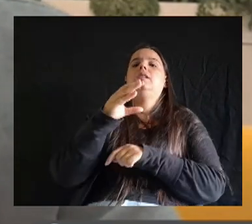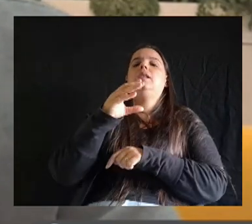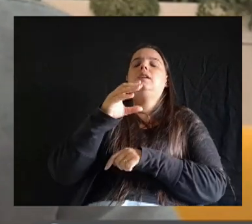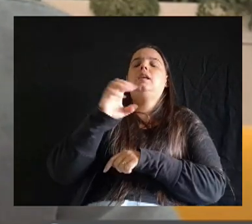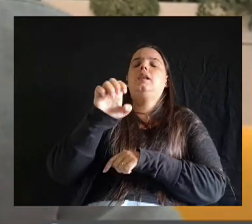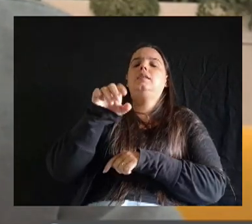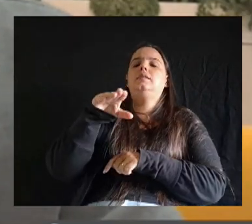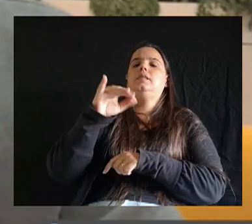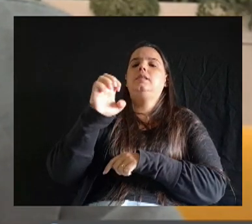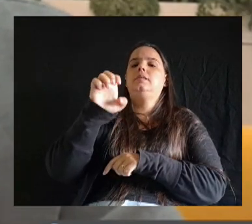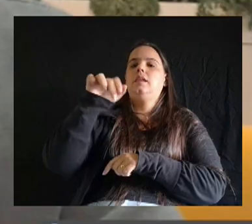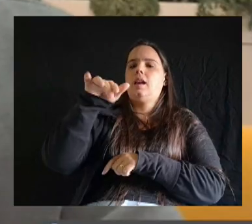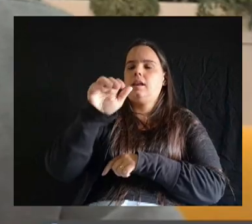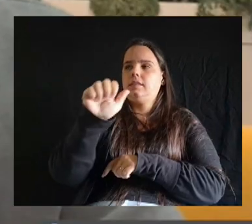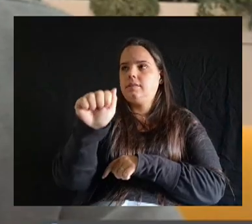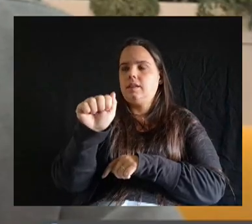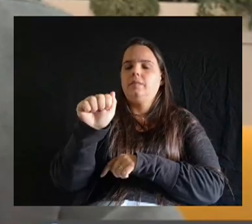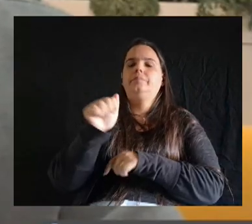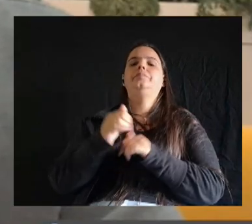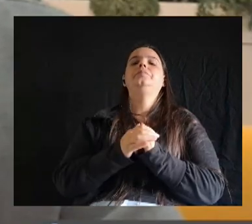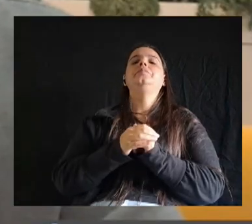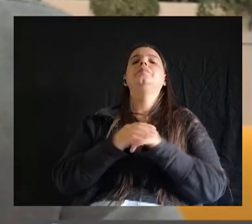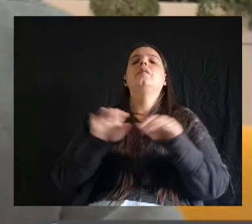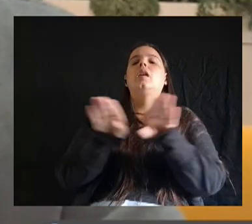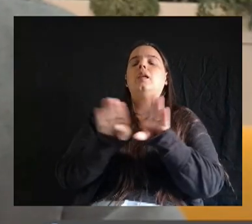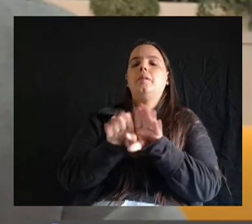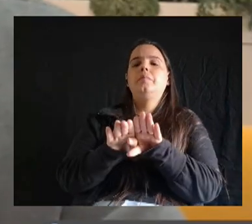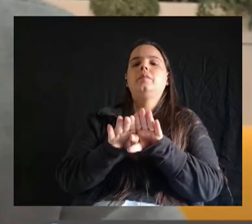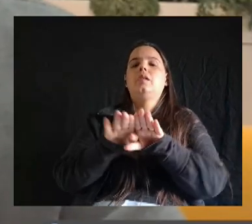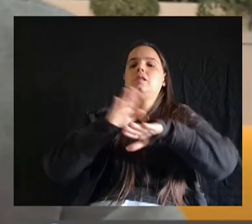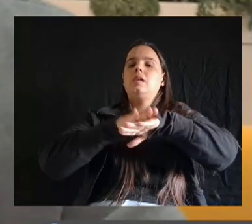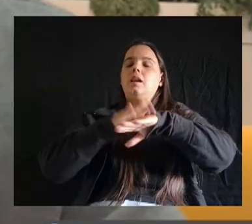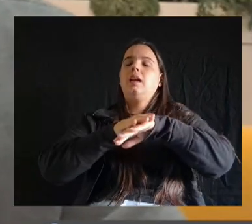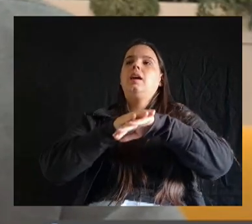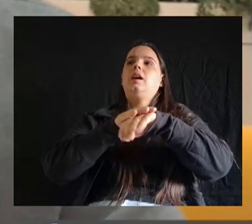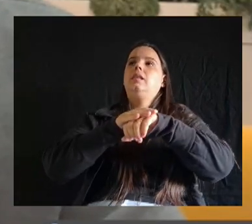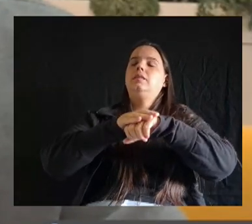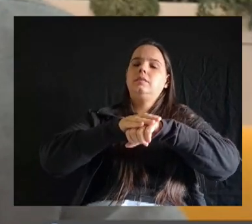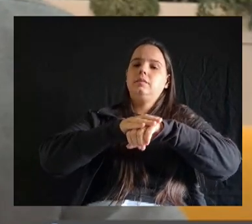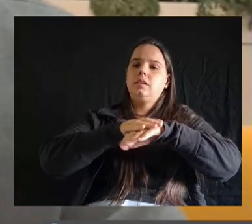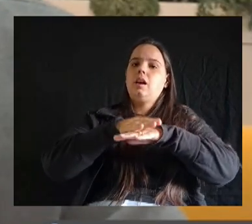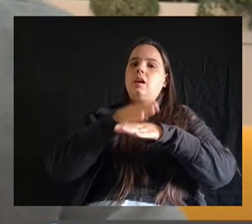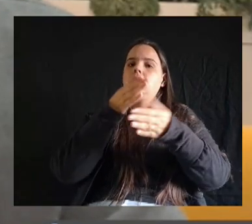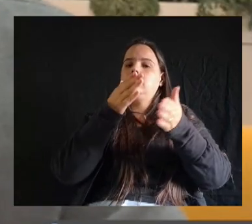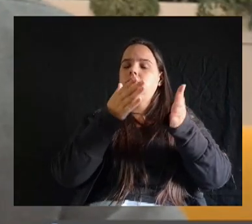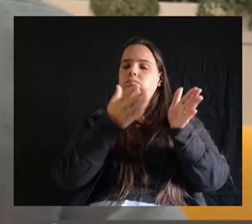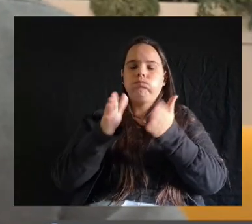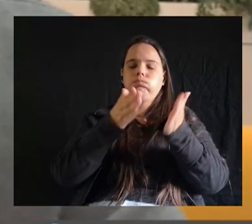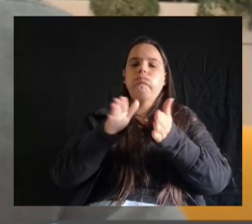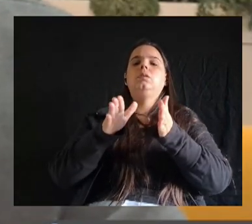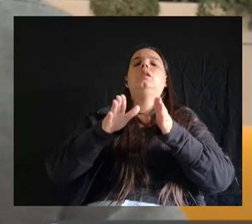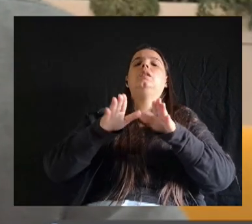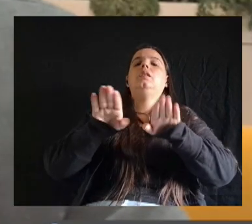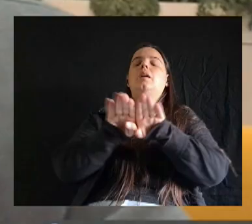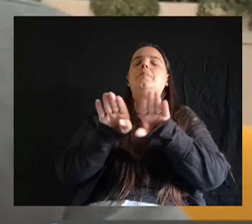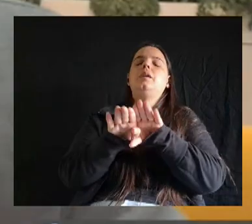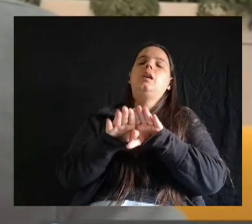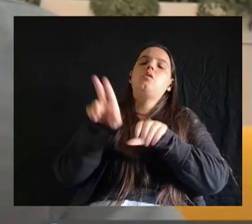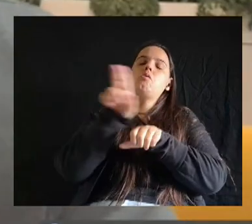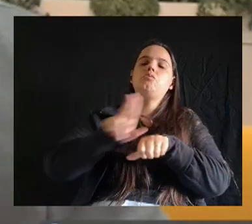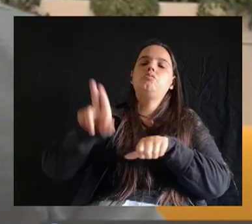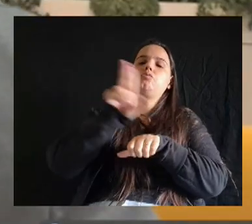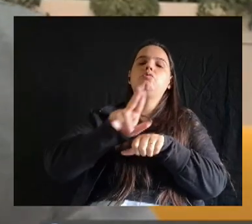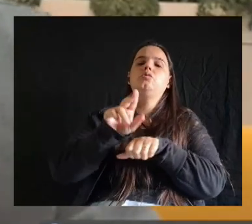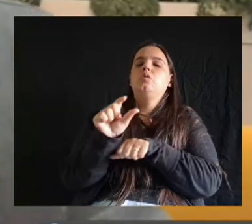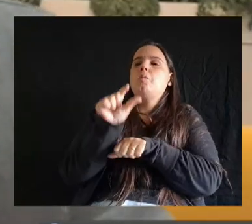os data centers operem de forma eficiente, mas mantendo, né, ou reduzindo o consumo dessa energia. Isso